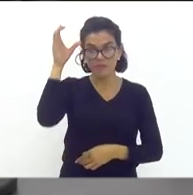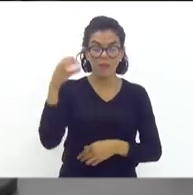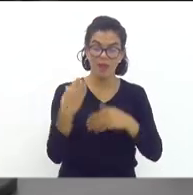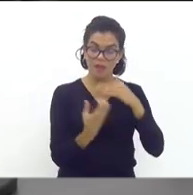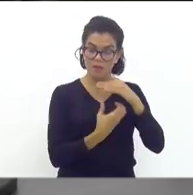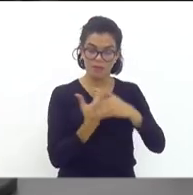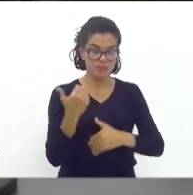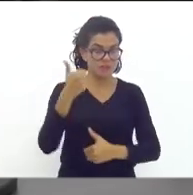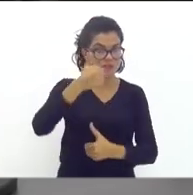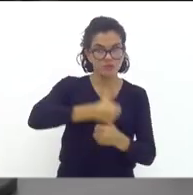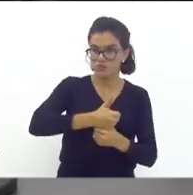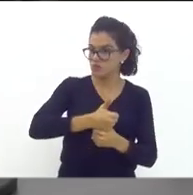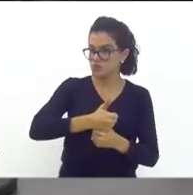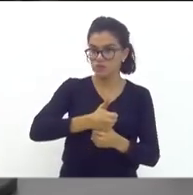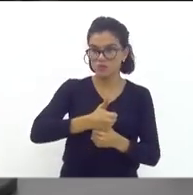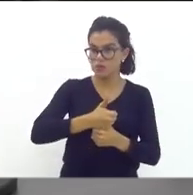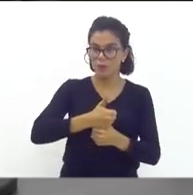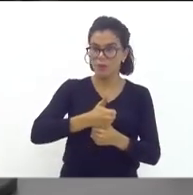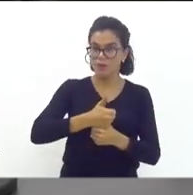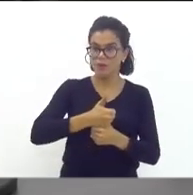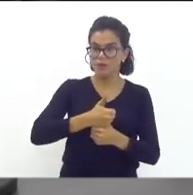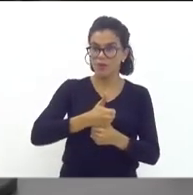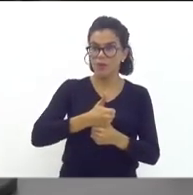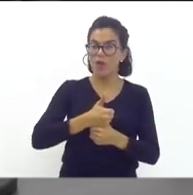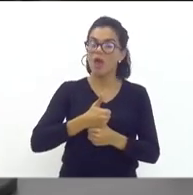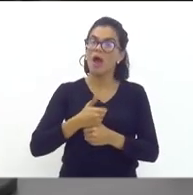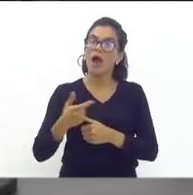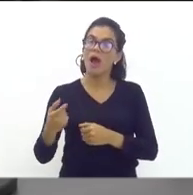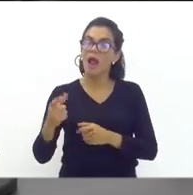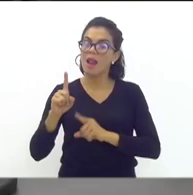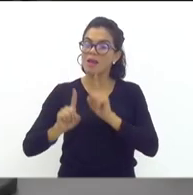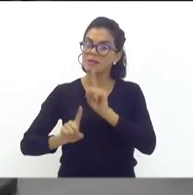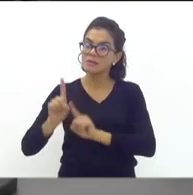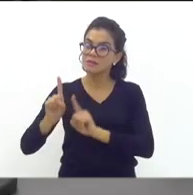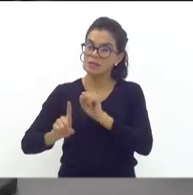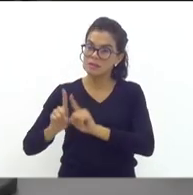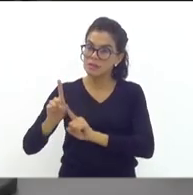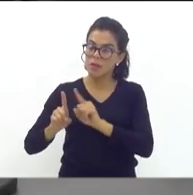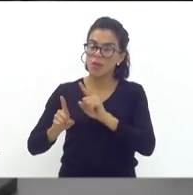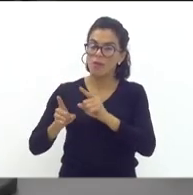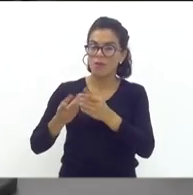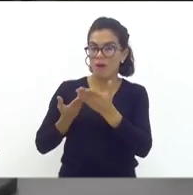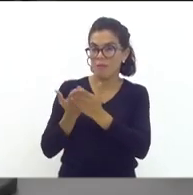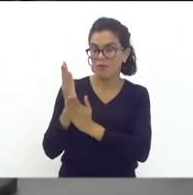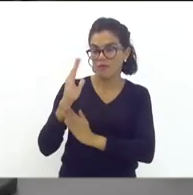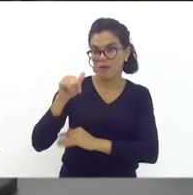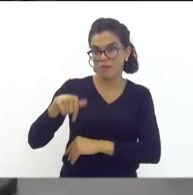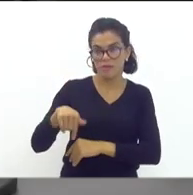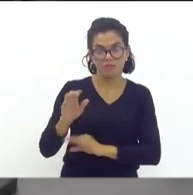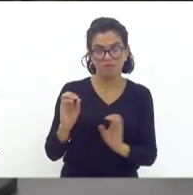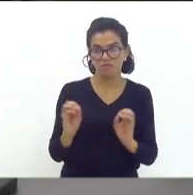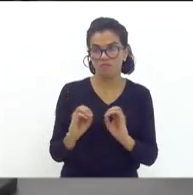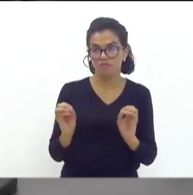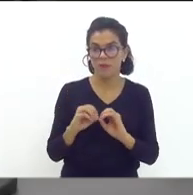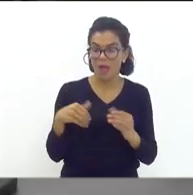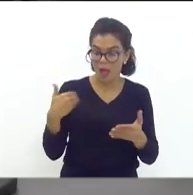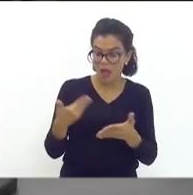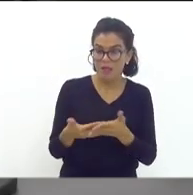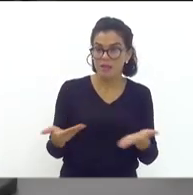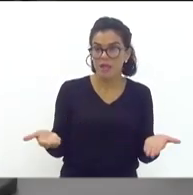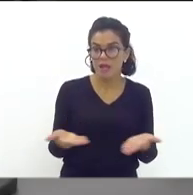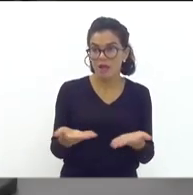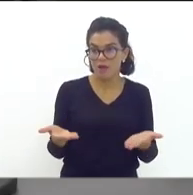substitui a concessionária com relação a pergunta do suprimento não há até onde